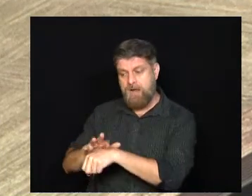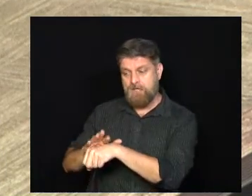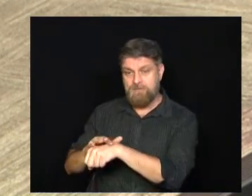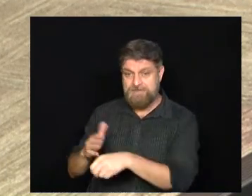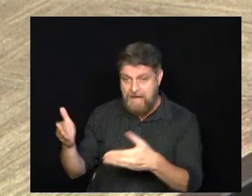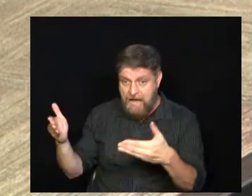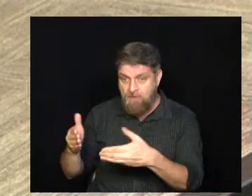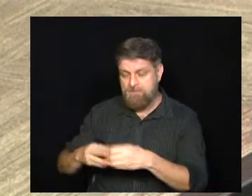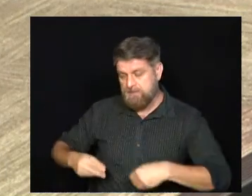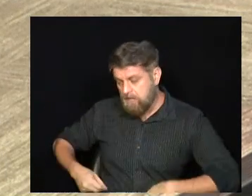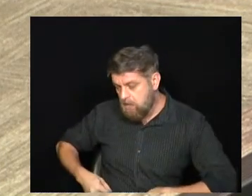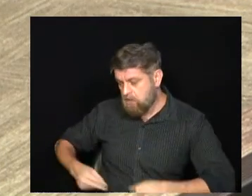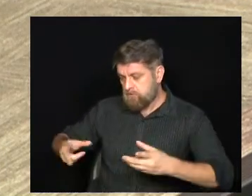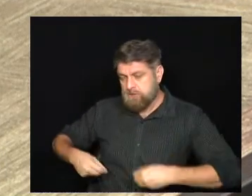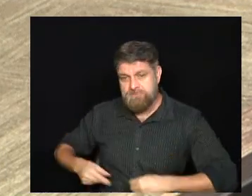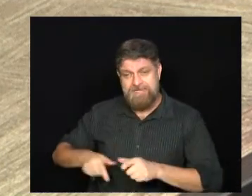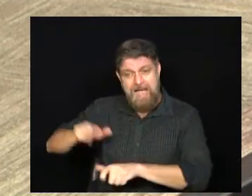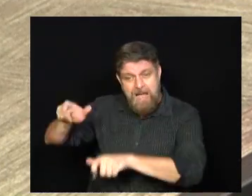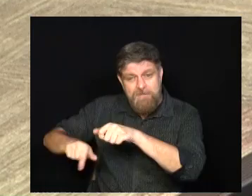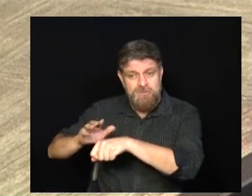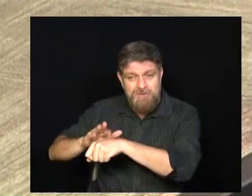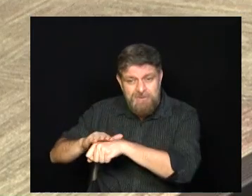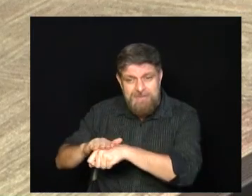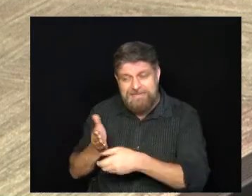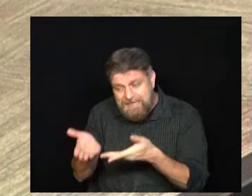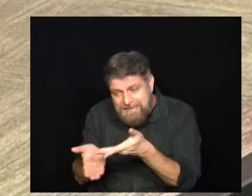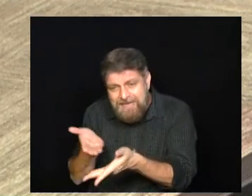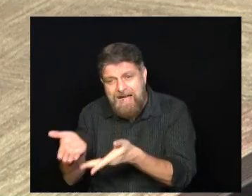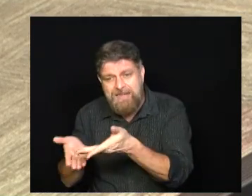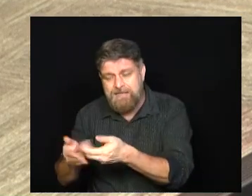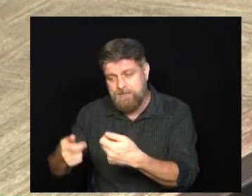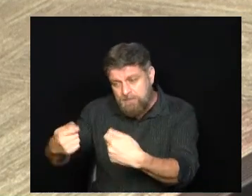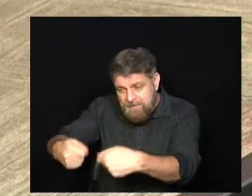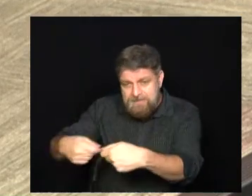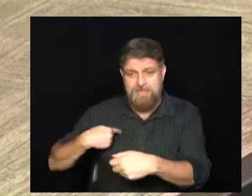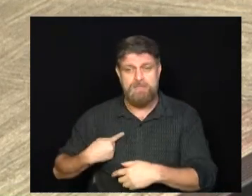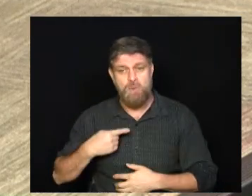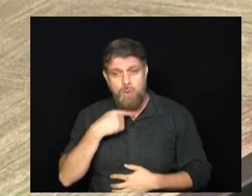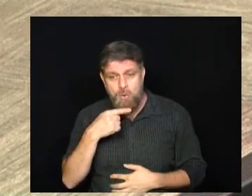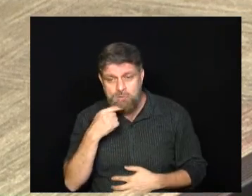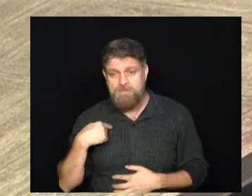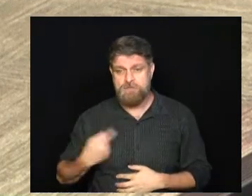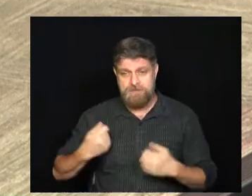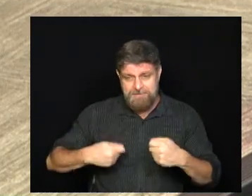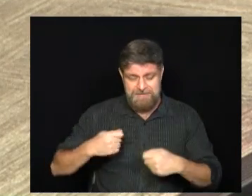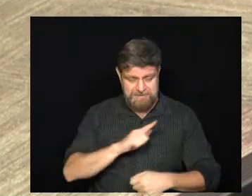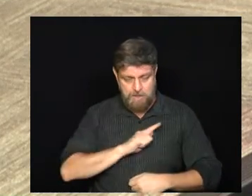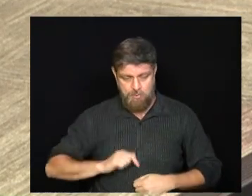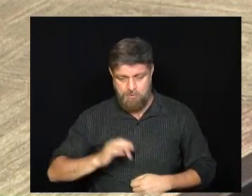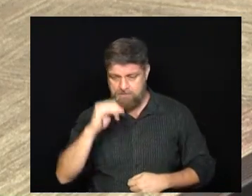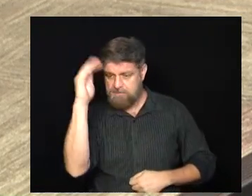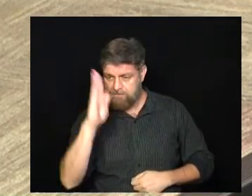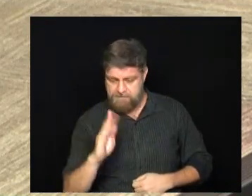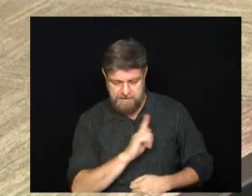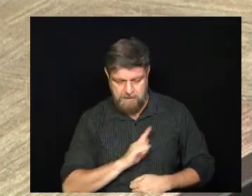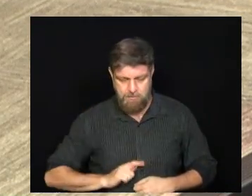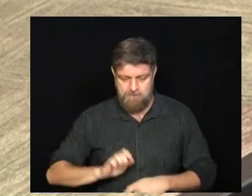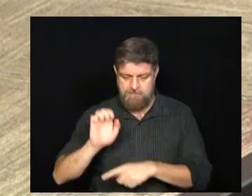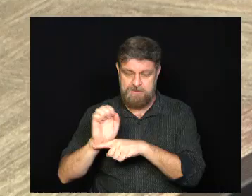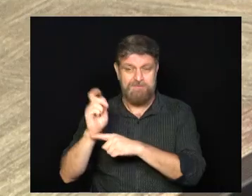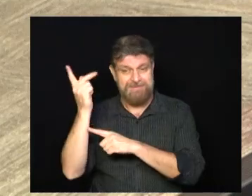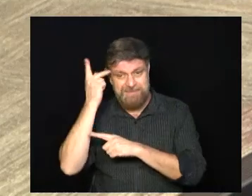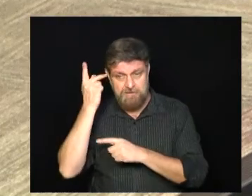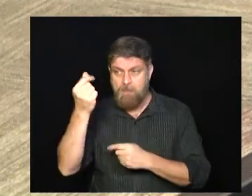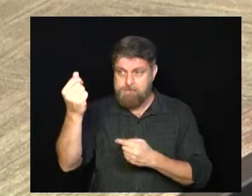essa despesa, porque todos que estavam doentes vão precisar ser tratados. Não tenha dúvida que nós precisamos contar com um olhar mais para a saúde, tanto do